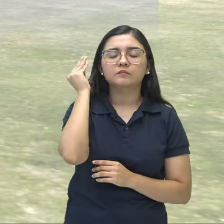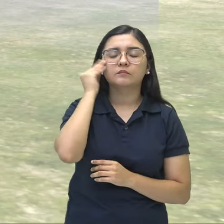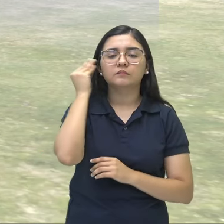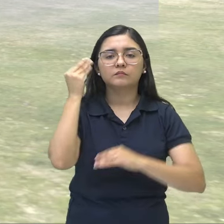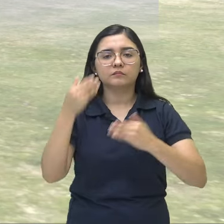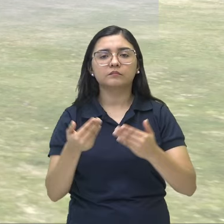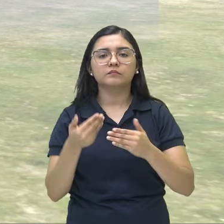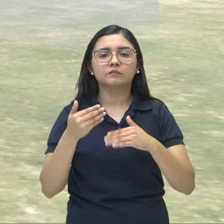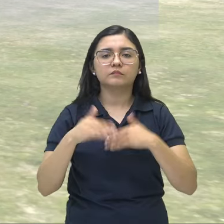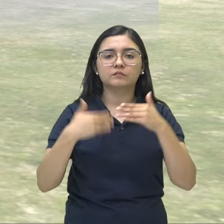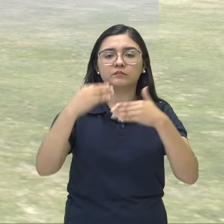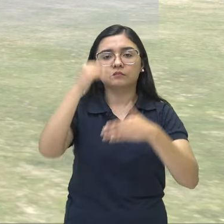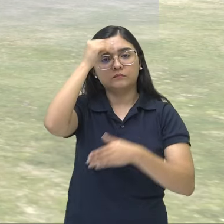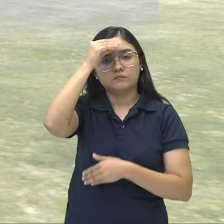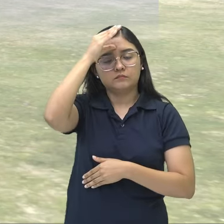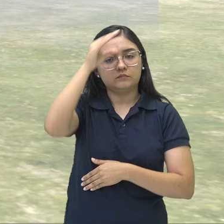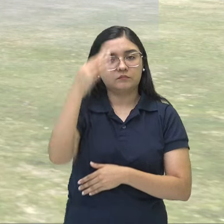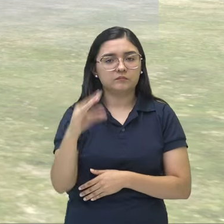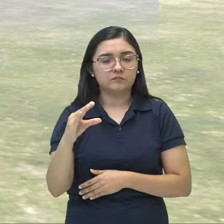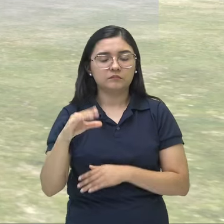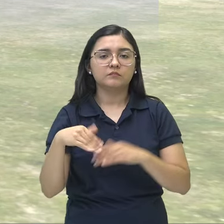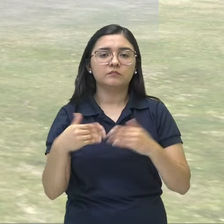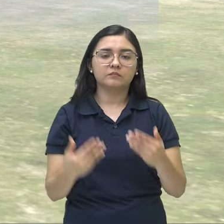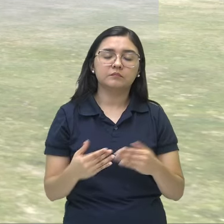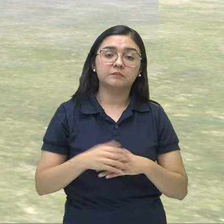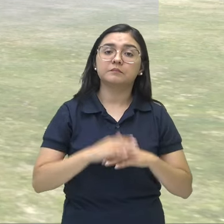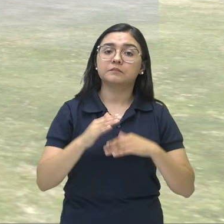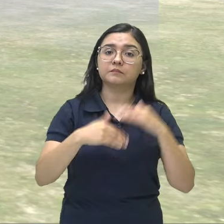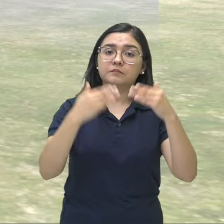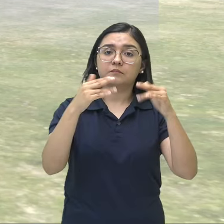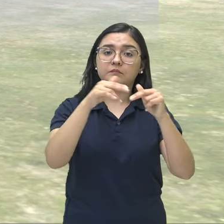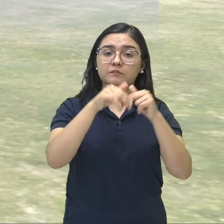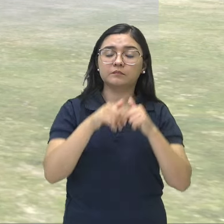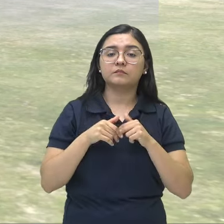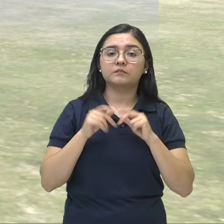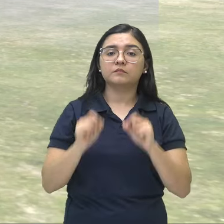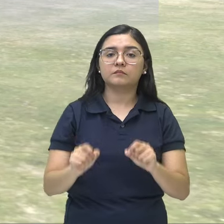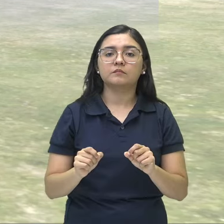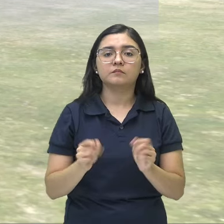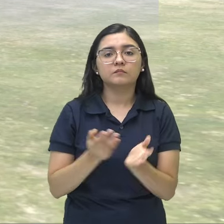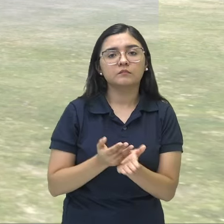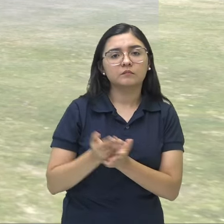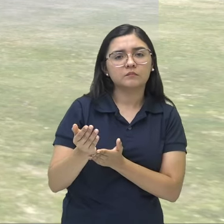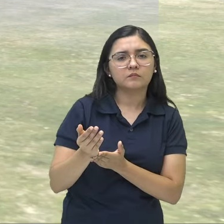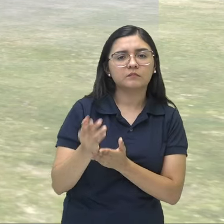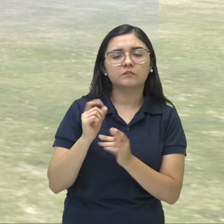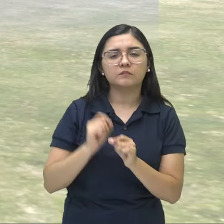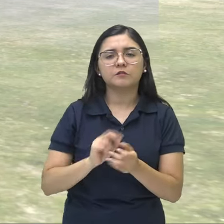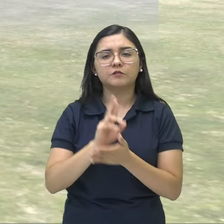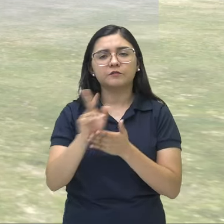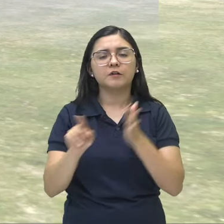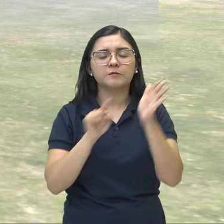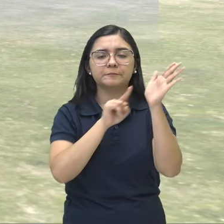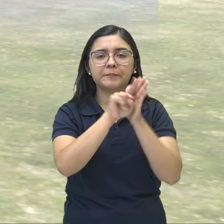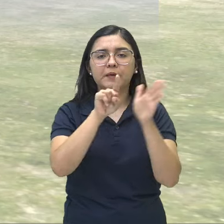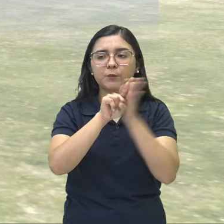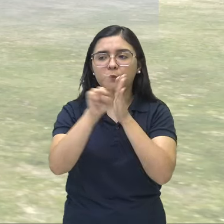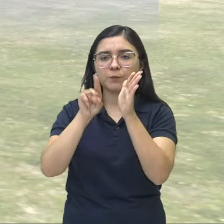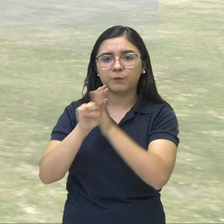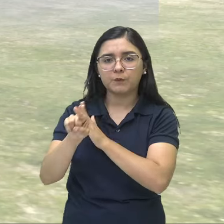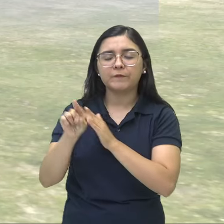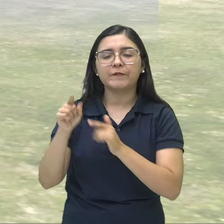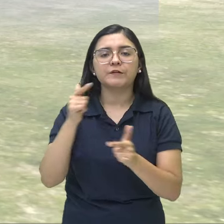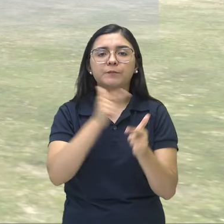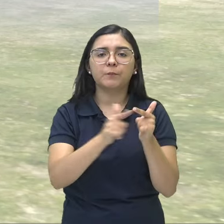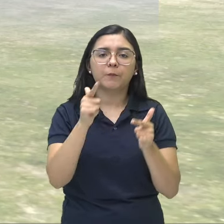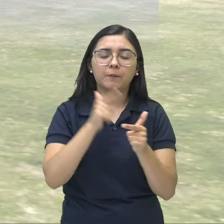conhecimento científico, que ele se desenvolve, na verdade, a partir do surgimento de vários questionamentos, de vários